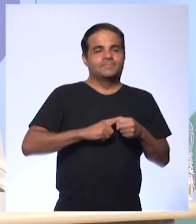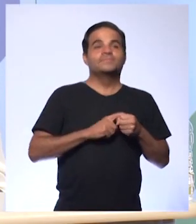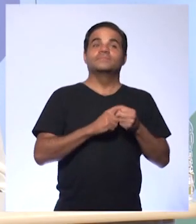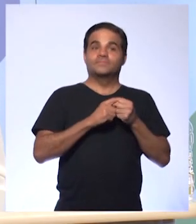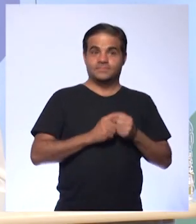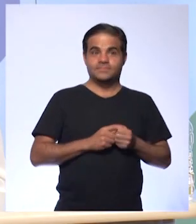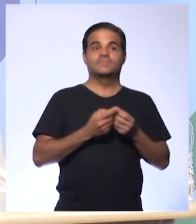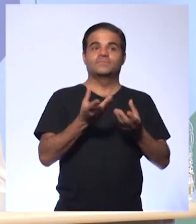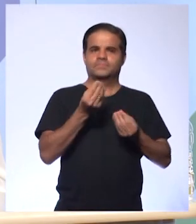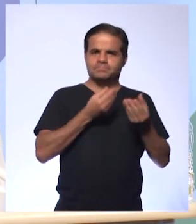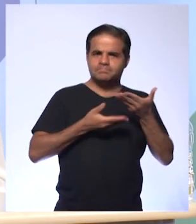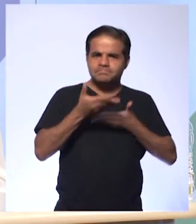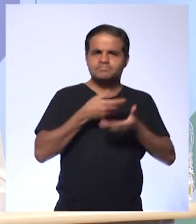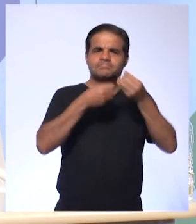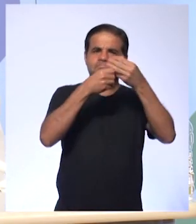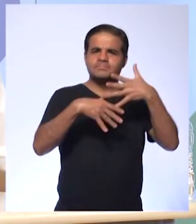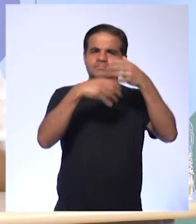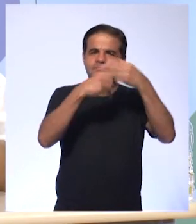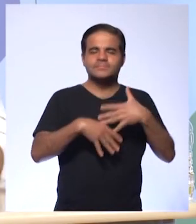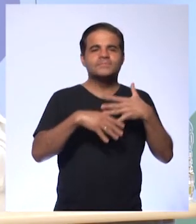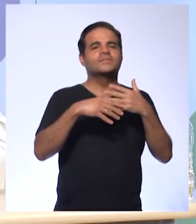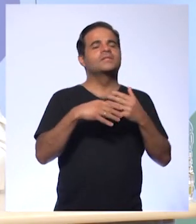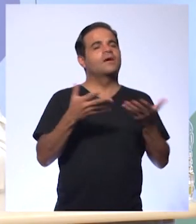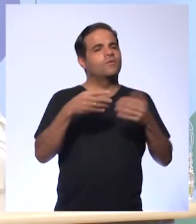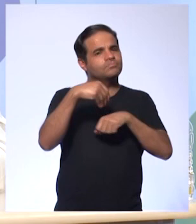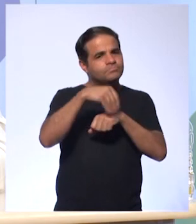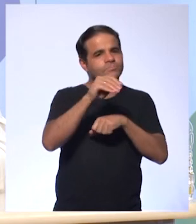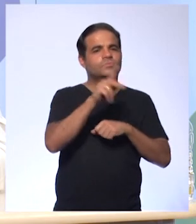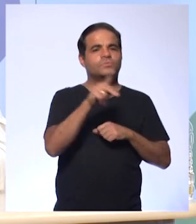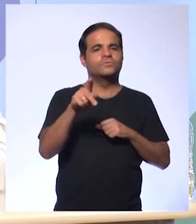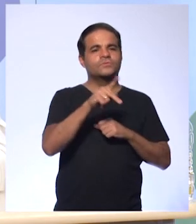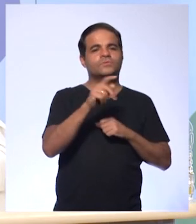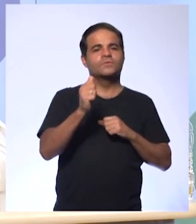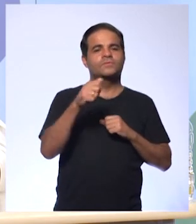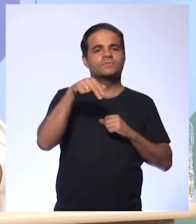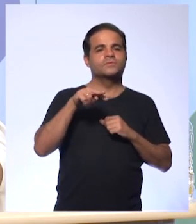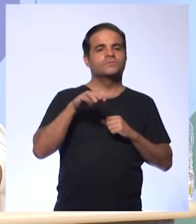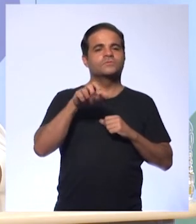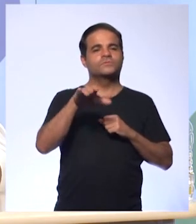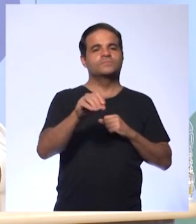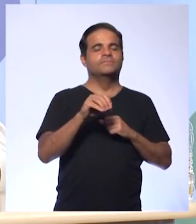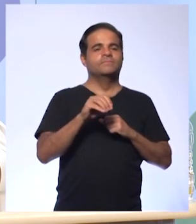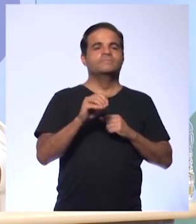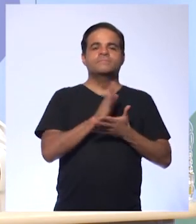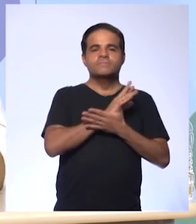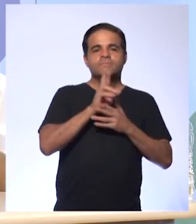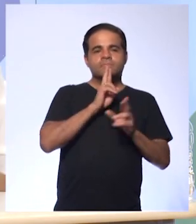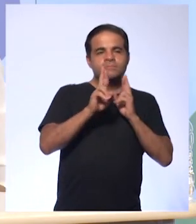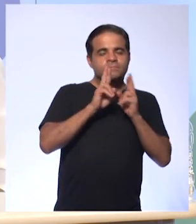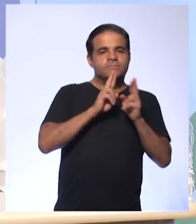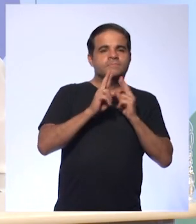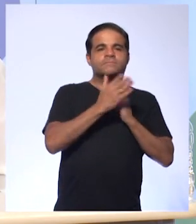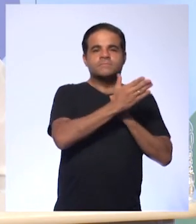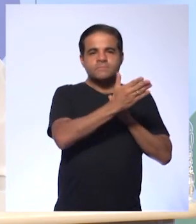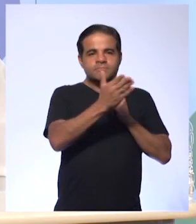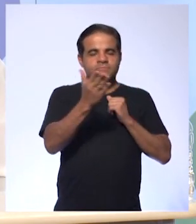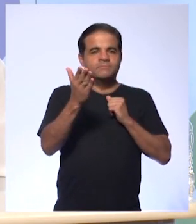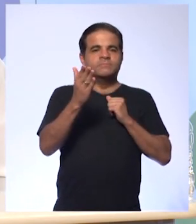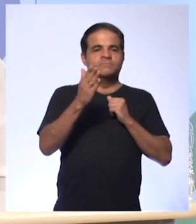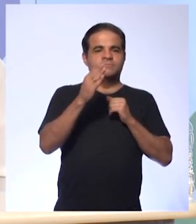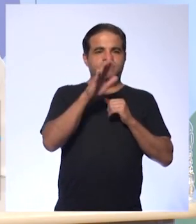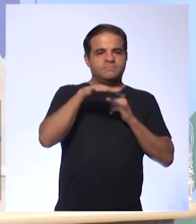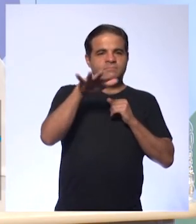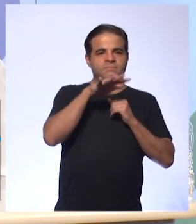Voltamos, muitas interações aqui no nosso chat. Vamos passar para o professor Antônio, então, algumas das respostas de vocês. Então,